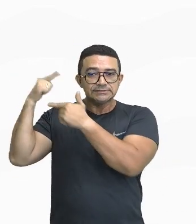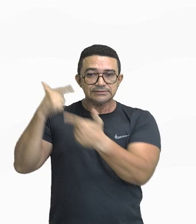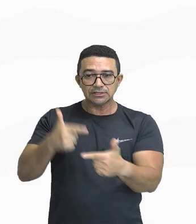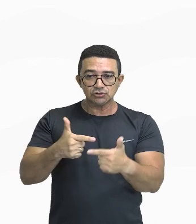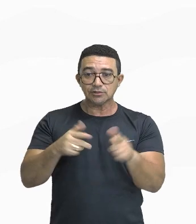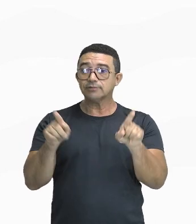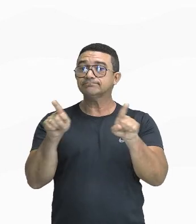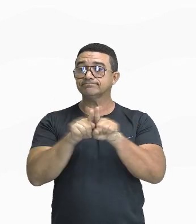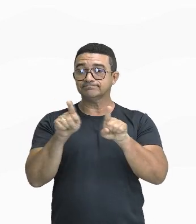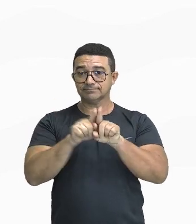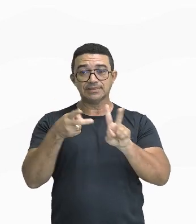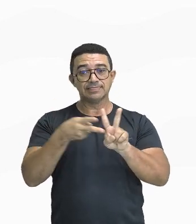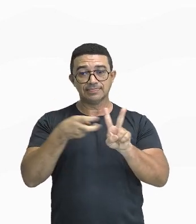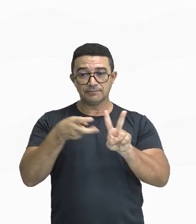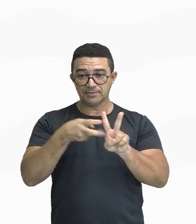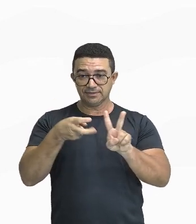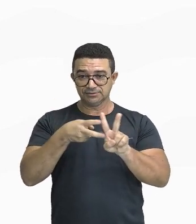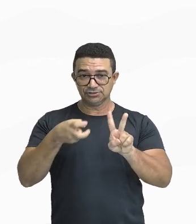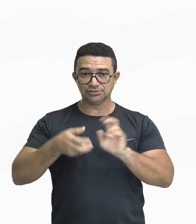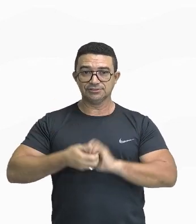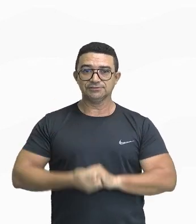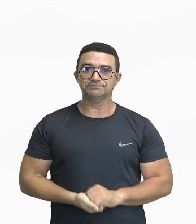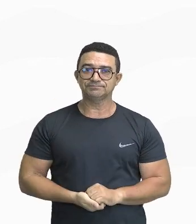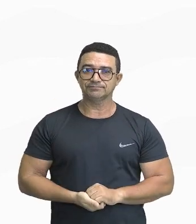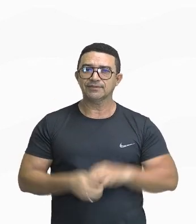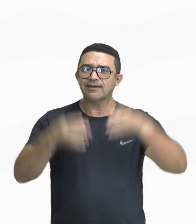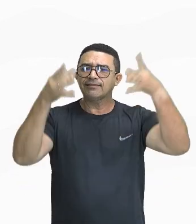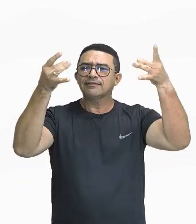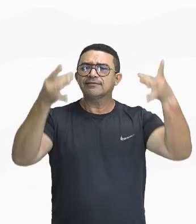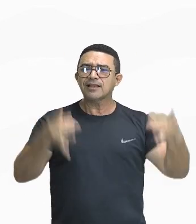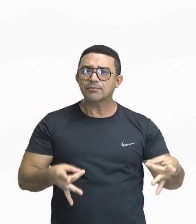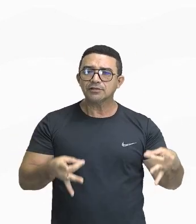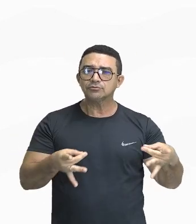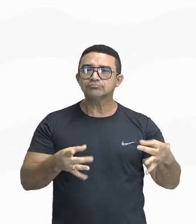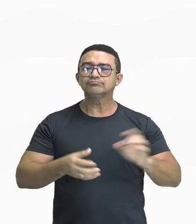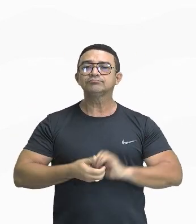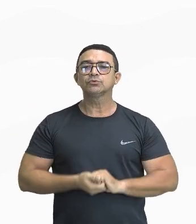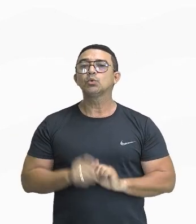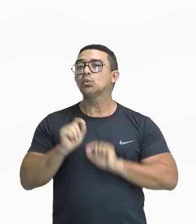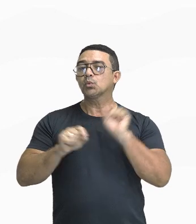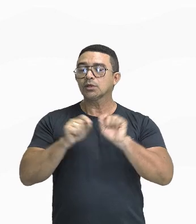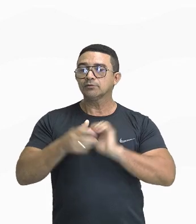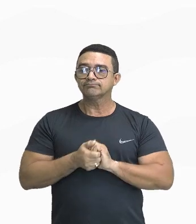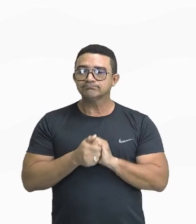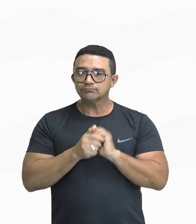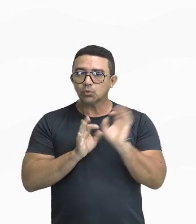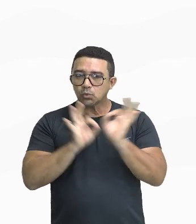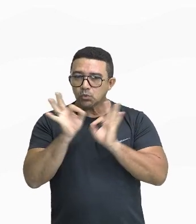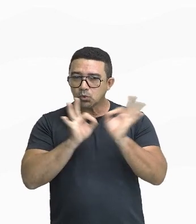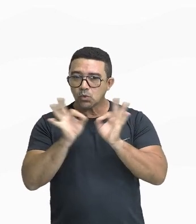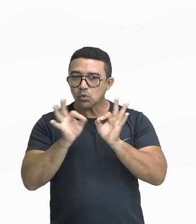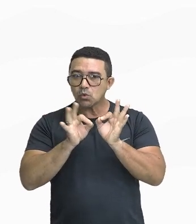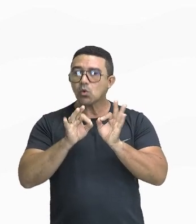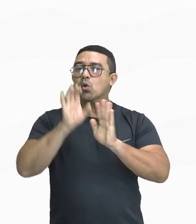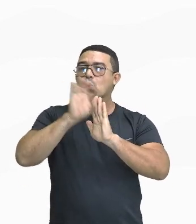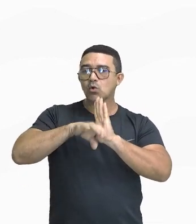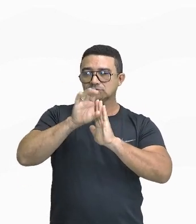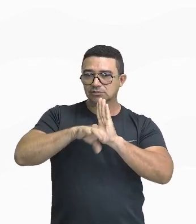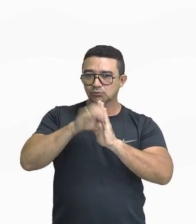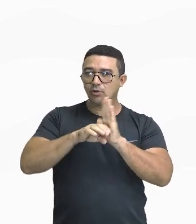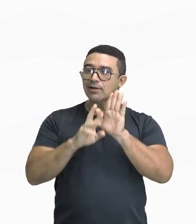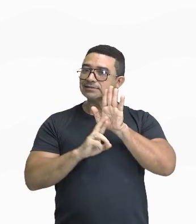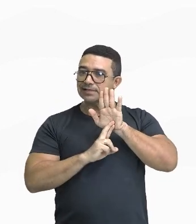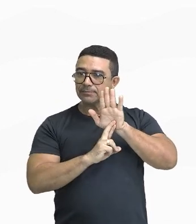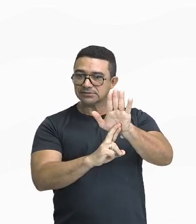comunidades tradicionais e indígenas. O detalhamento deste objeto é a construção